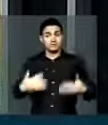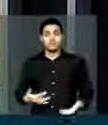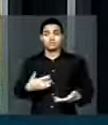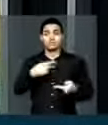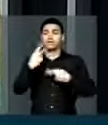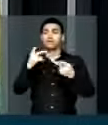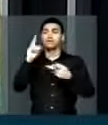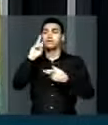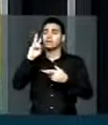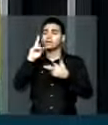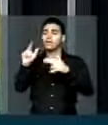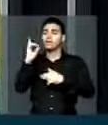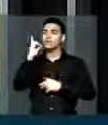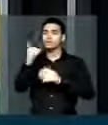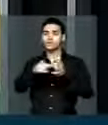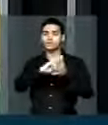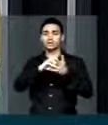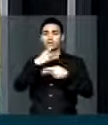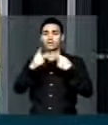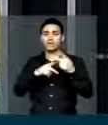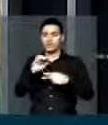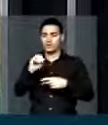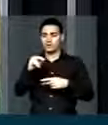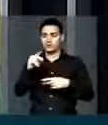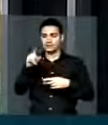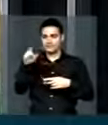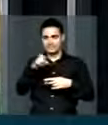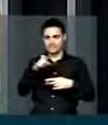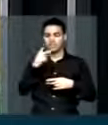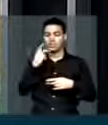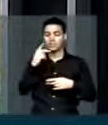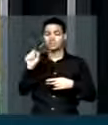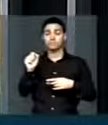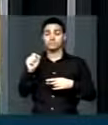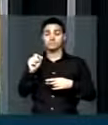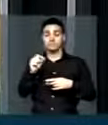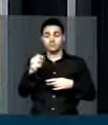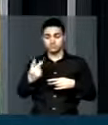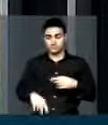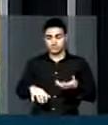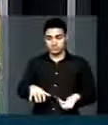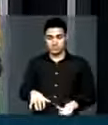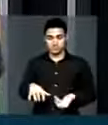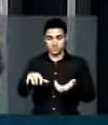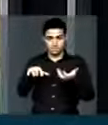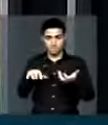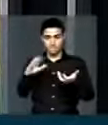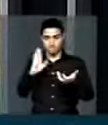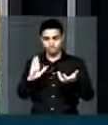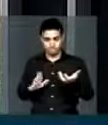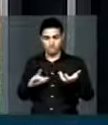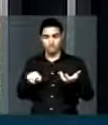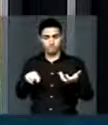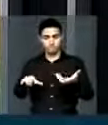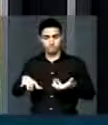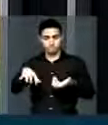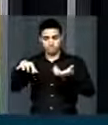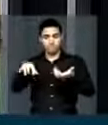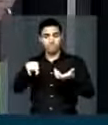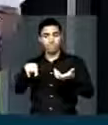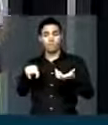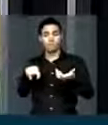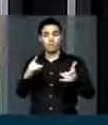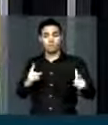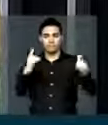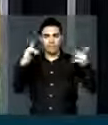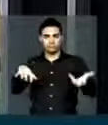disse o deputado que me antecedeu, Onyx Lorenzoni. O Parlamento brasileiro é um dos pouquíssimos, e